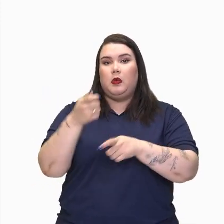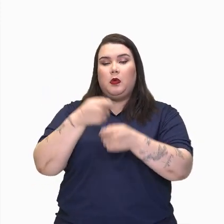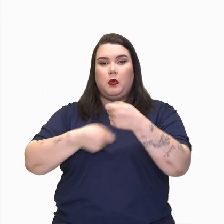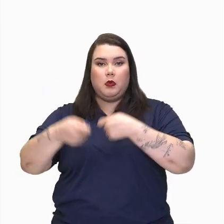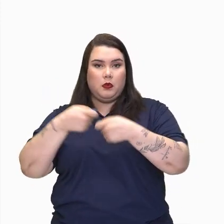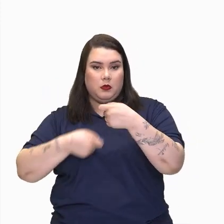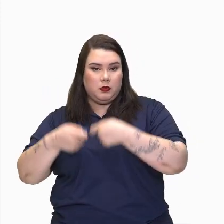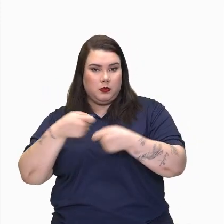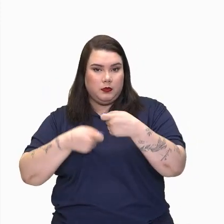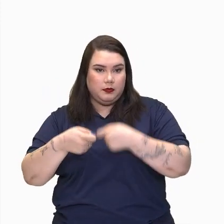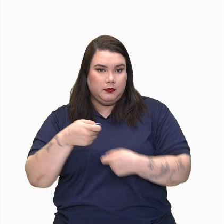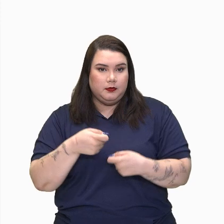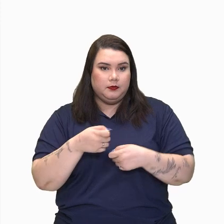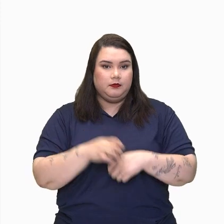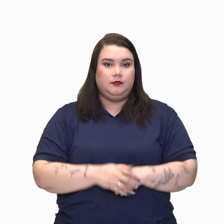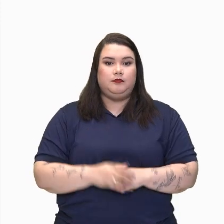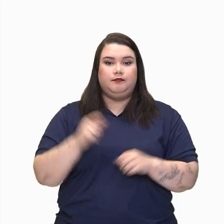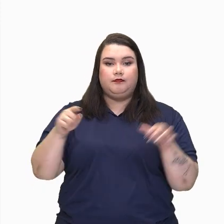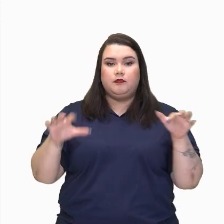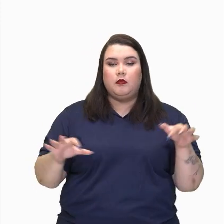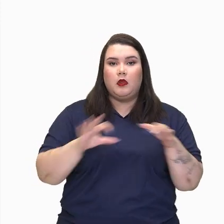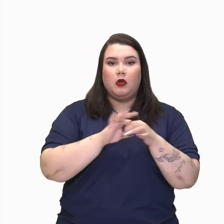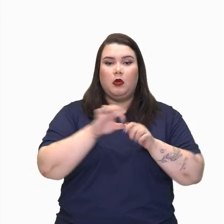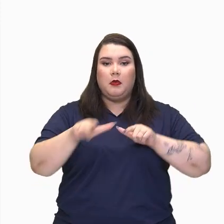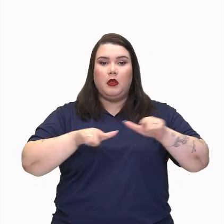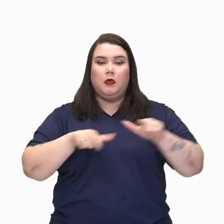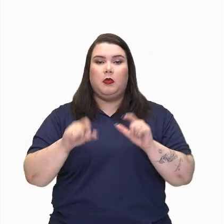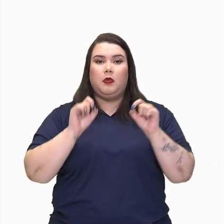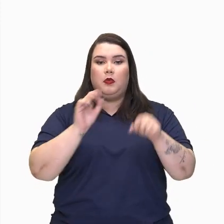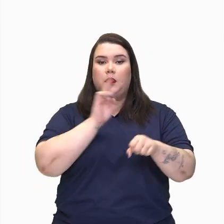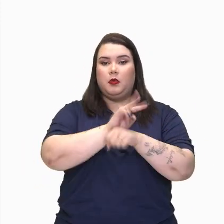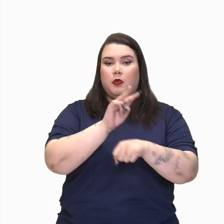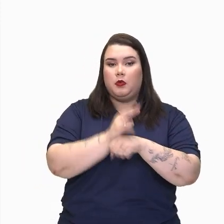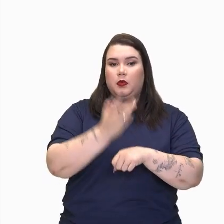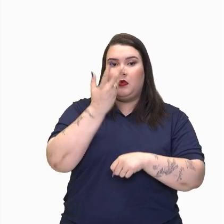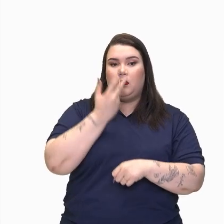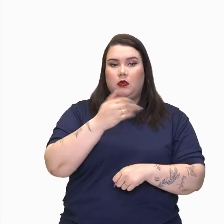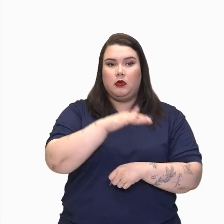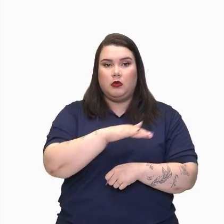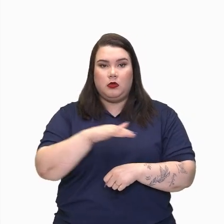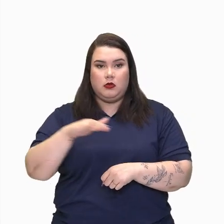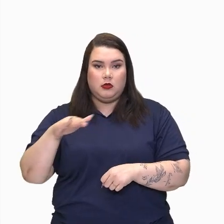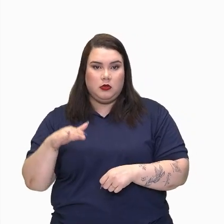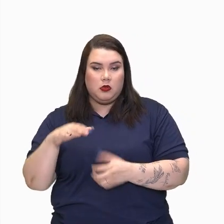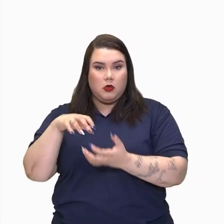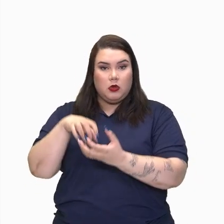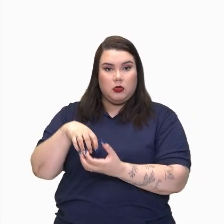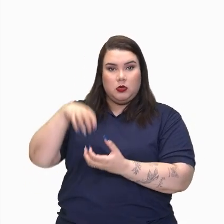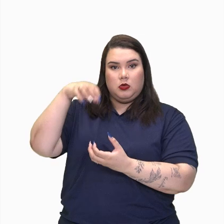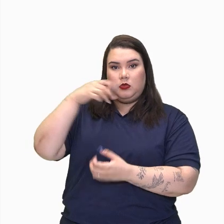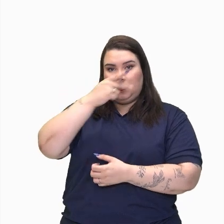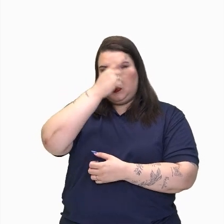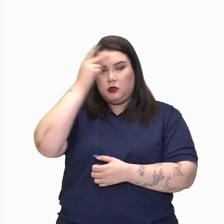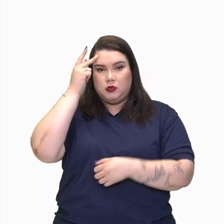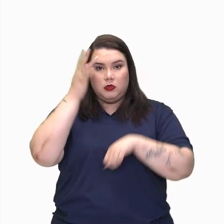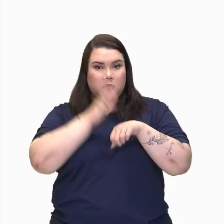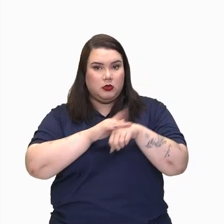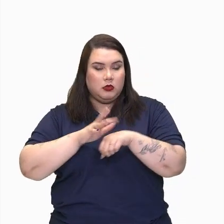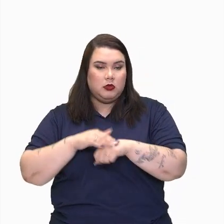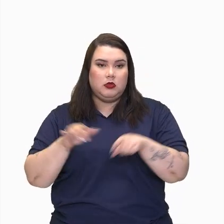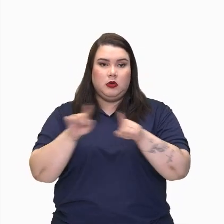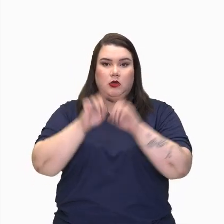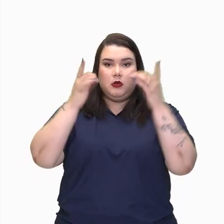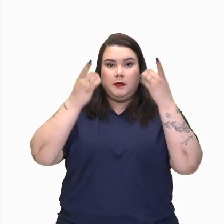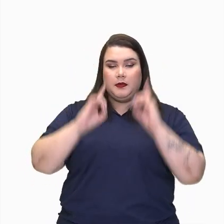para a economia. Ele inclui o trabalho de cuidar de crianças, idosos e pessoas com